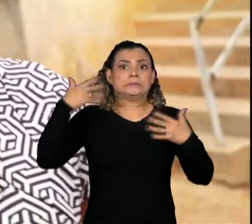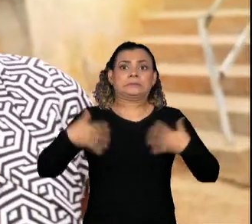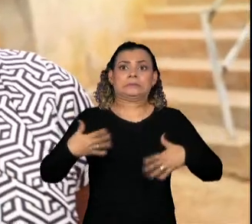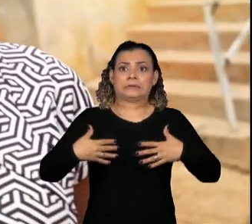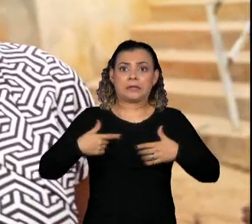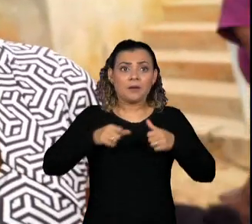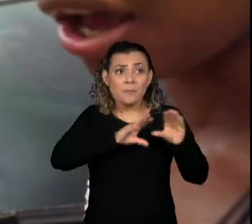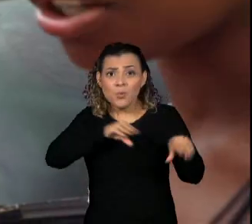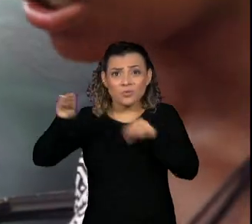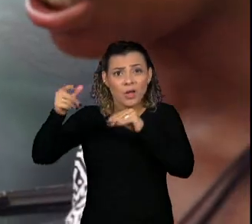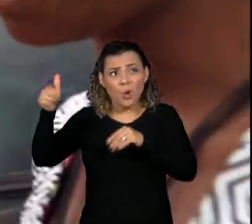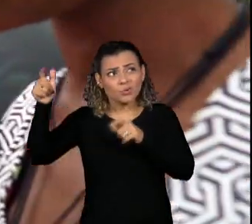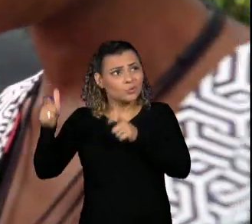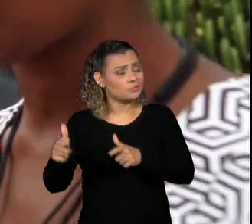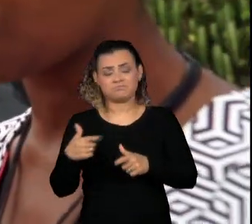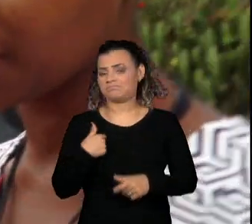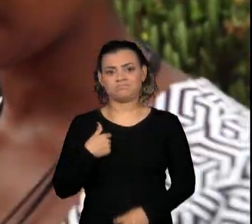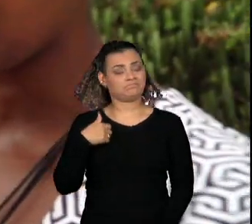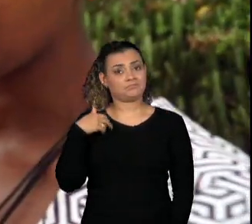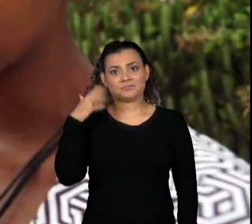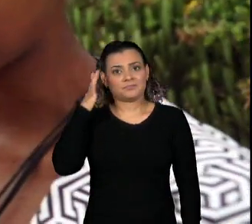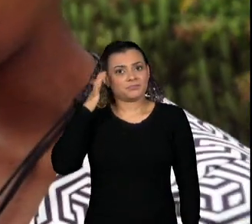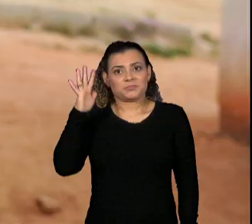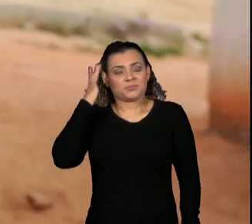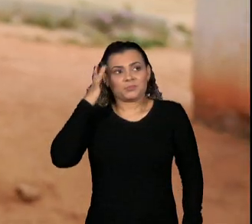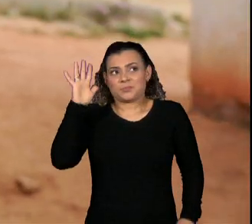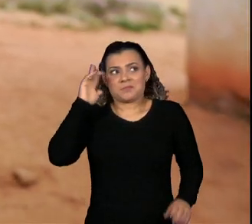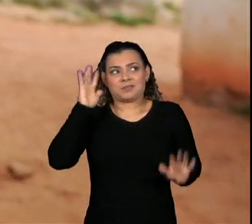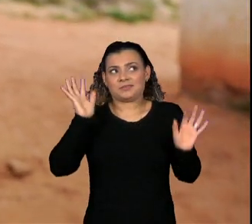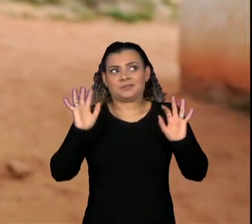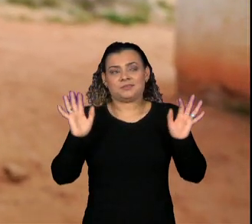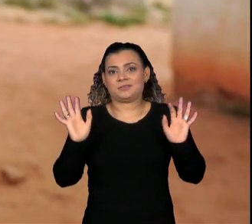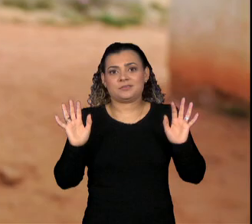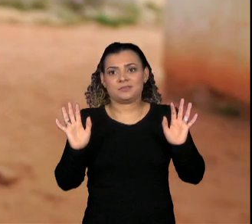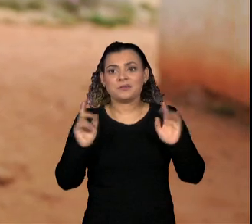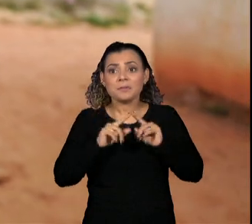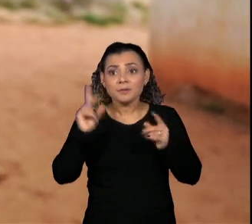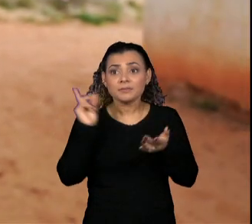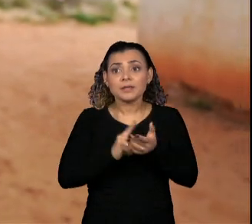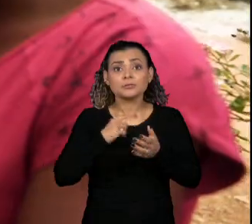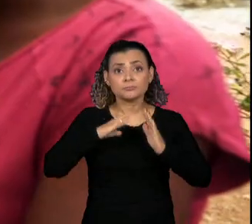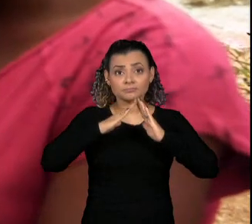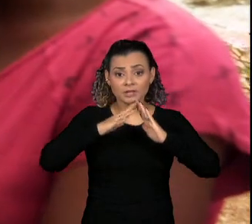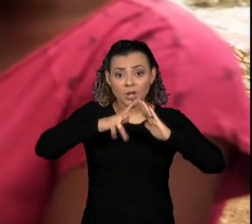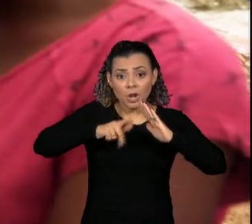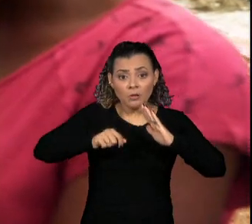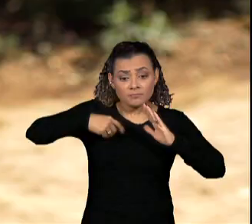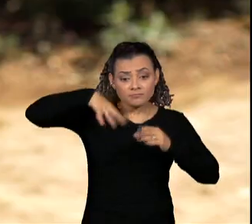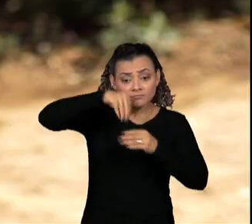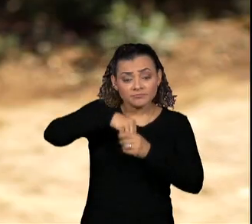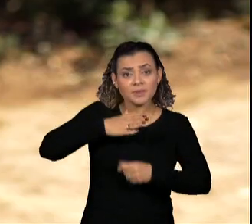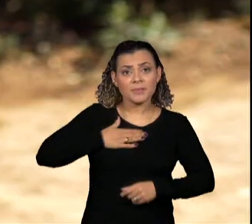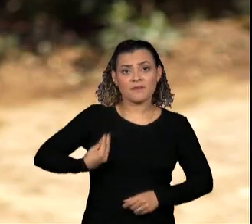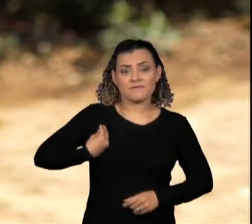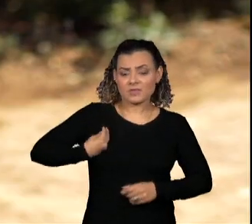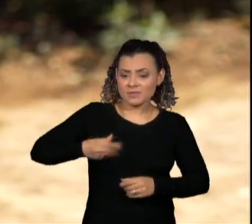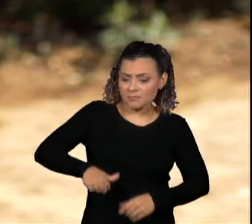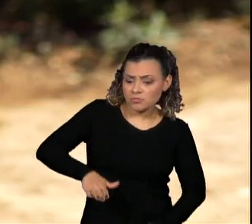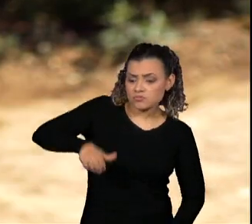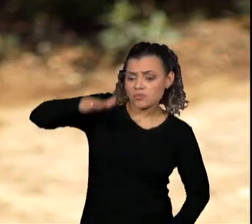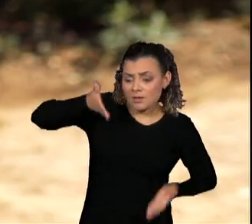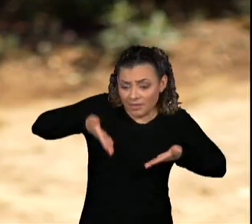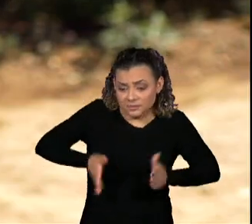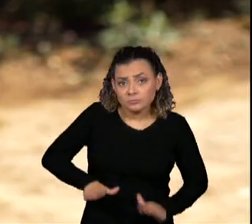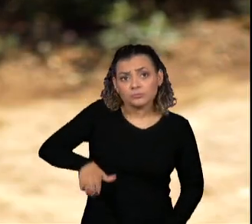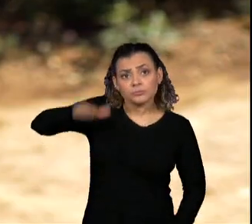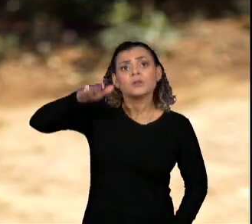fora daqui, não. Eu acho que eu me sinto acolhida na comunidade. O quilombo luta pela vida que tem. É minha vida aqui. Nasci, me criei aqui e morro